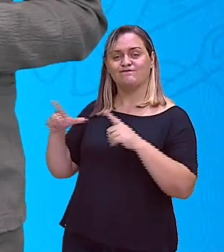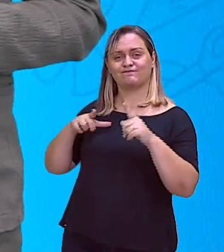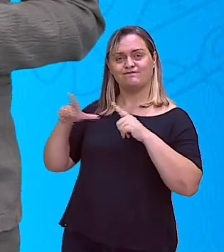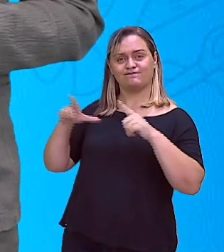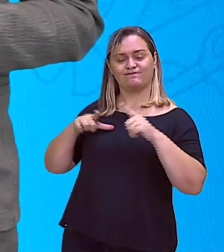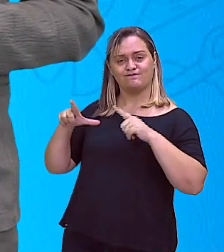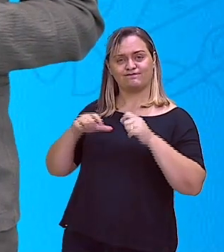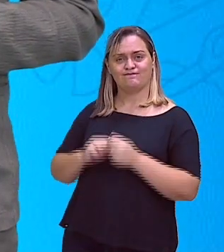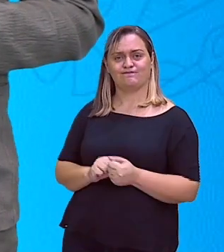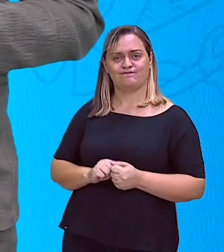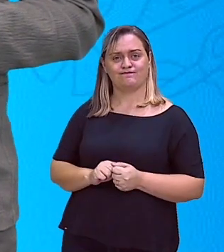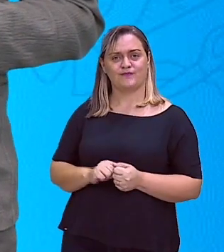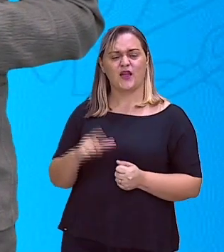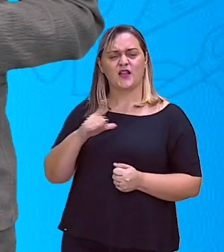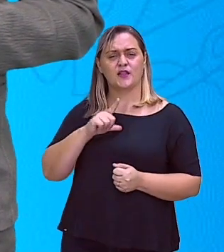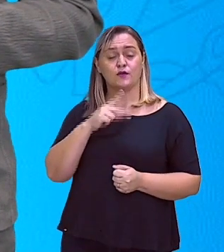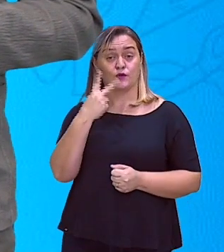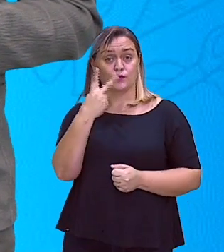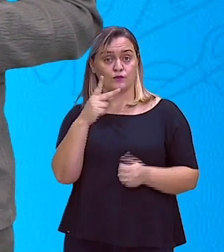dois acontecimentos